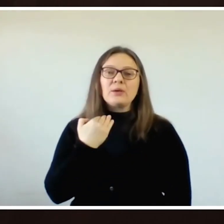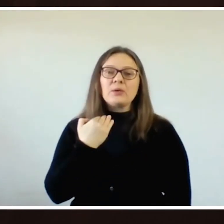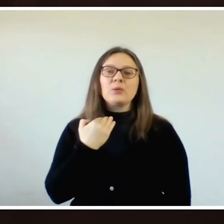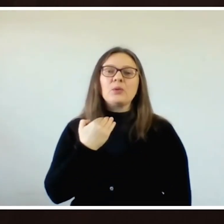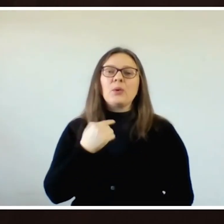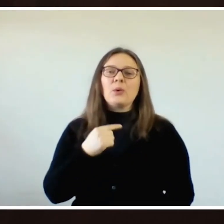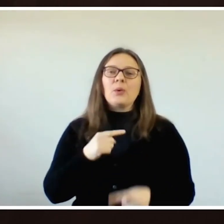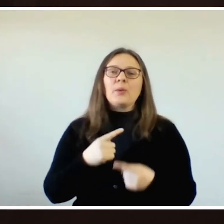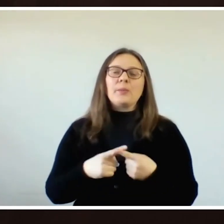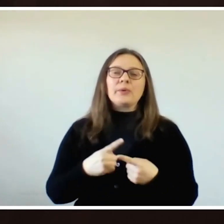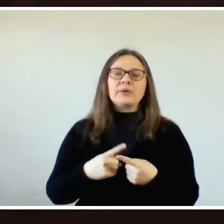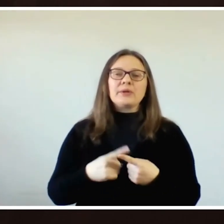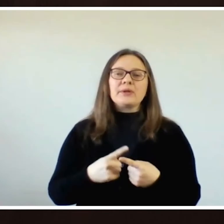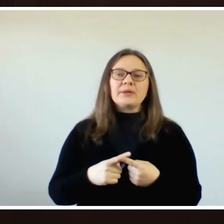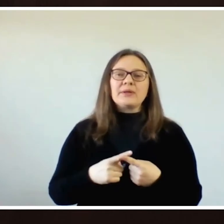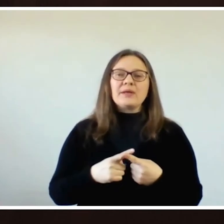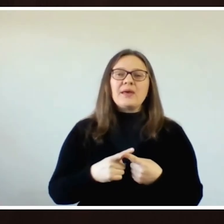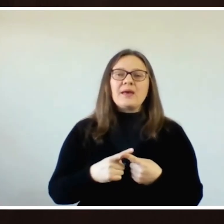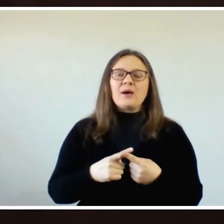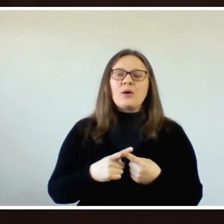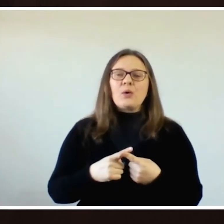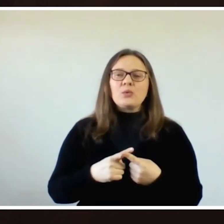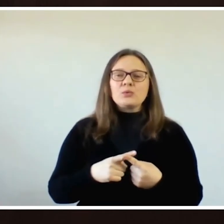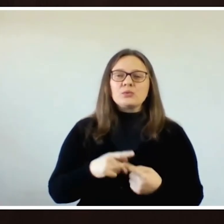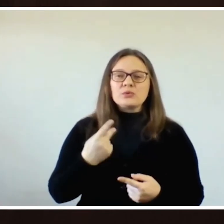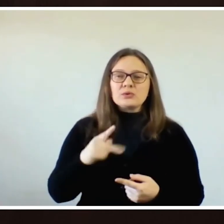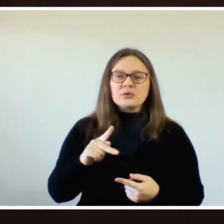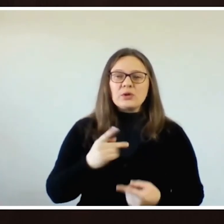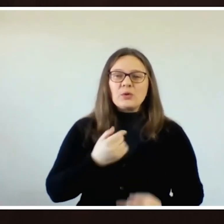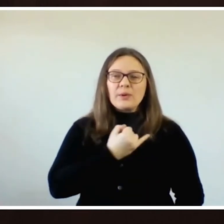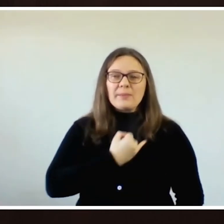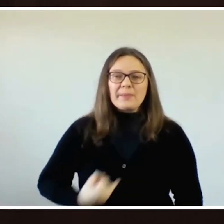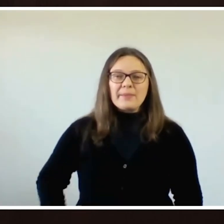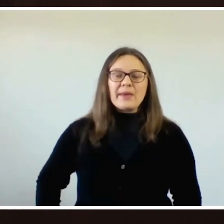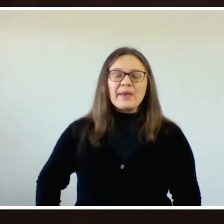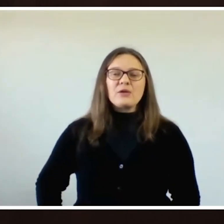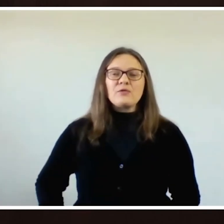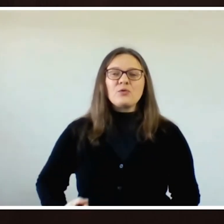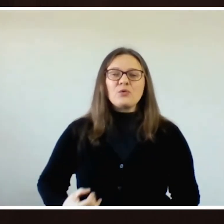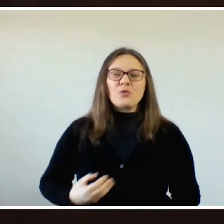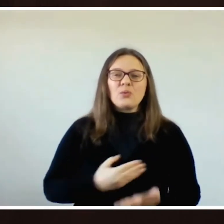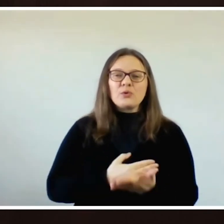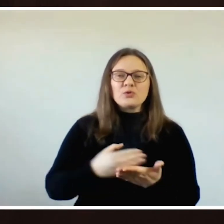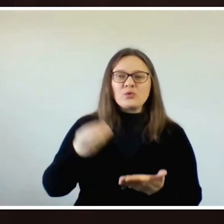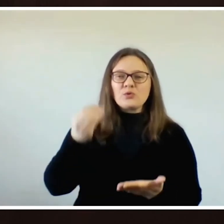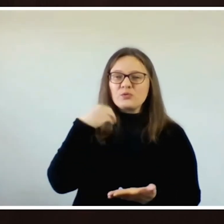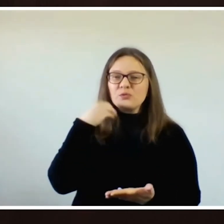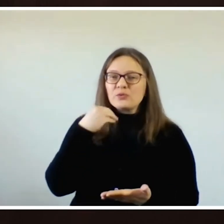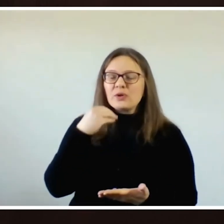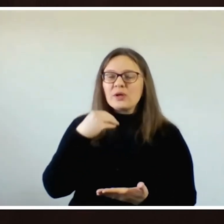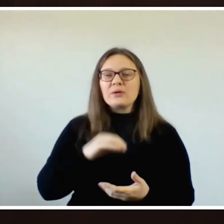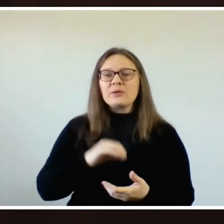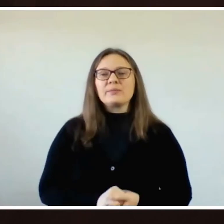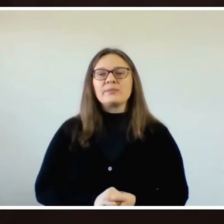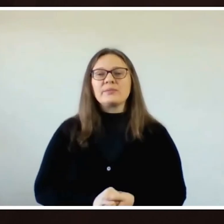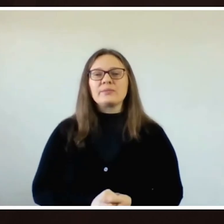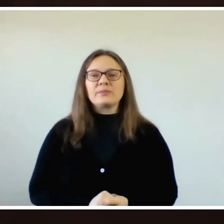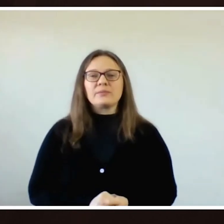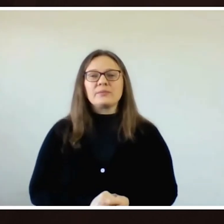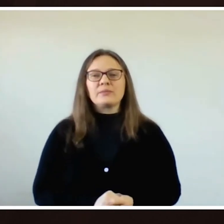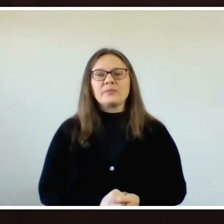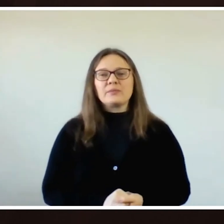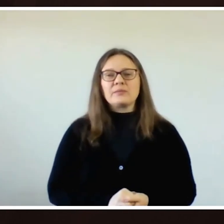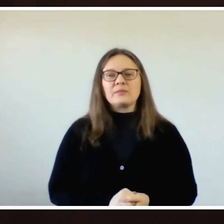aquecimento, né? E foi contaminado, foi, né, morto pelo carvão vegetal, mas ninguém sabe